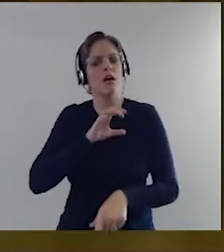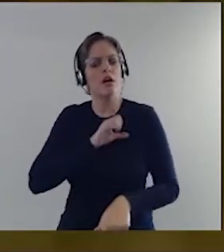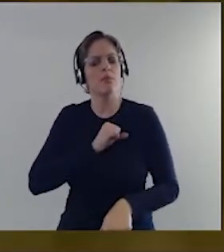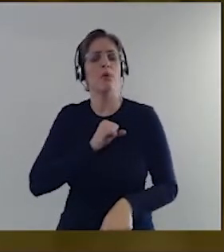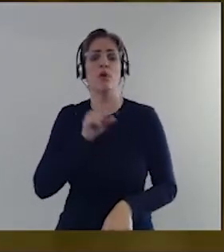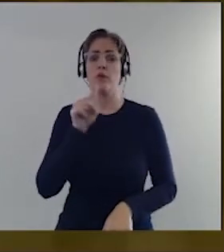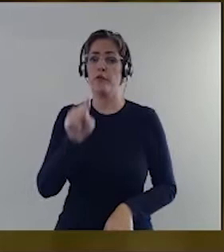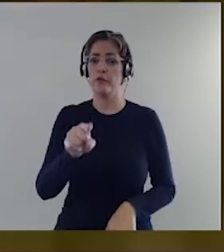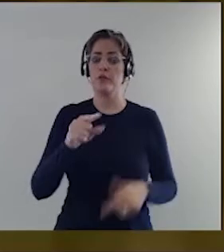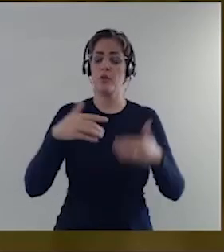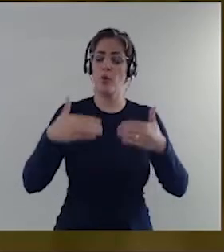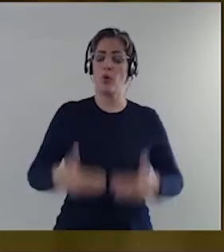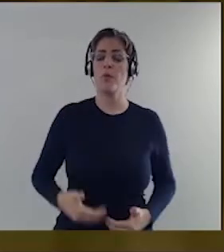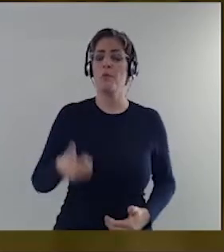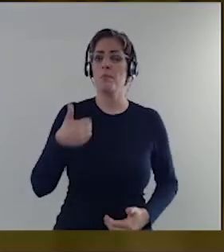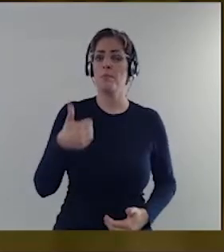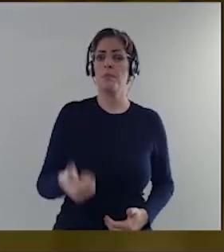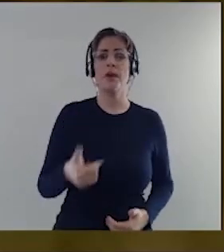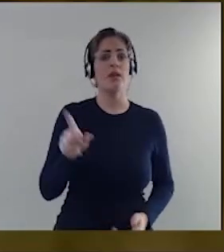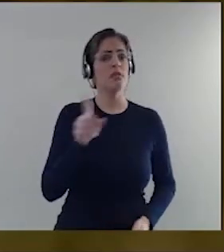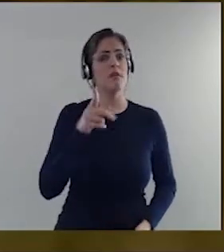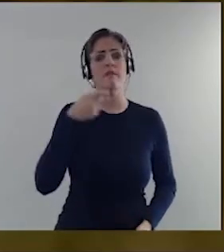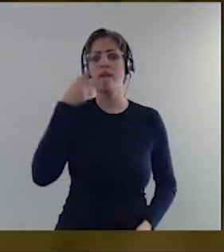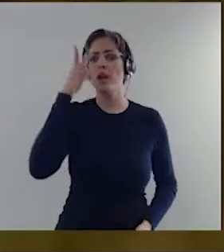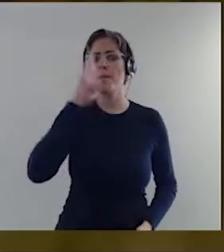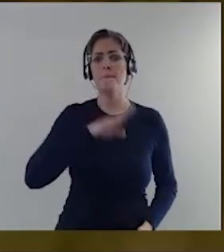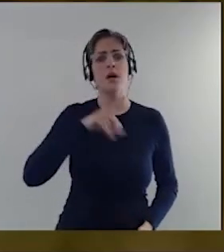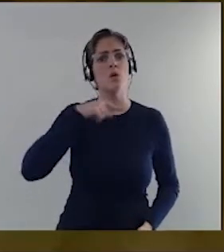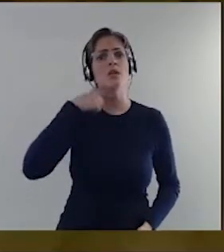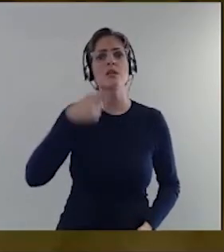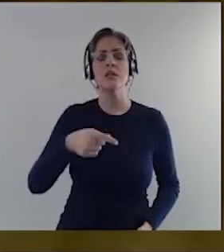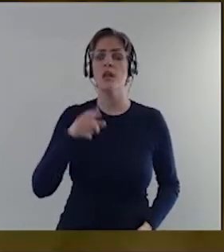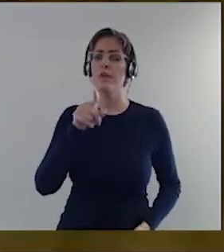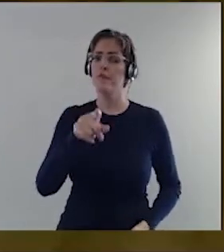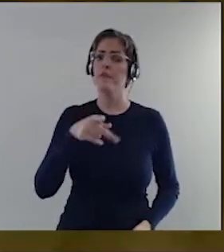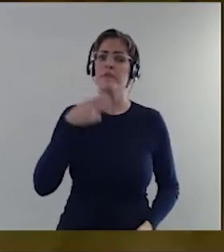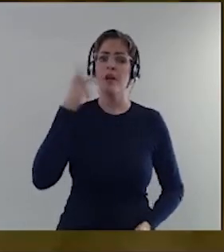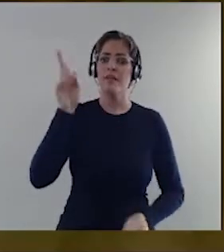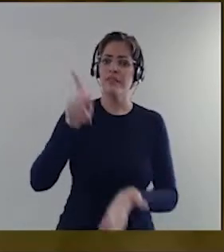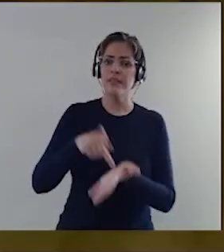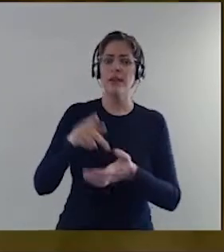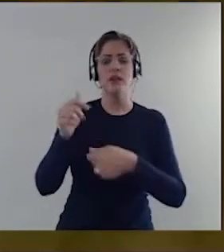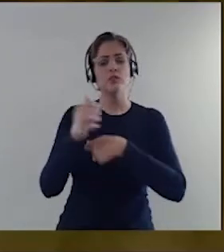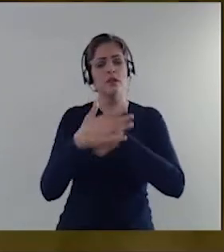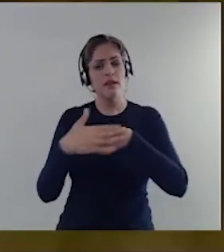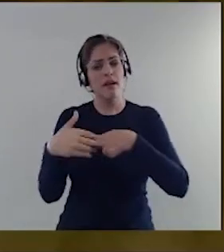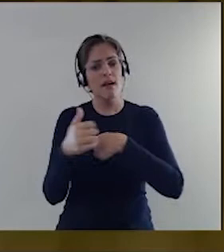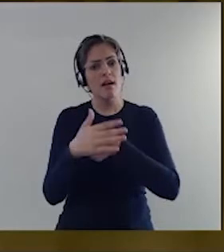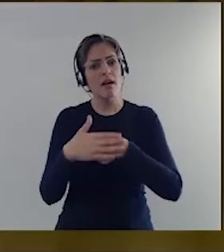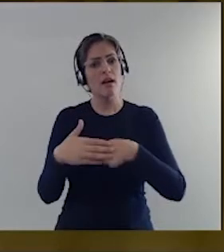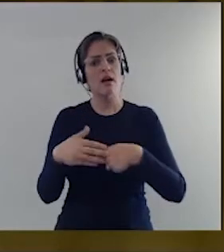Comporte-se adequadamente, não fale mal dos outros, fale a verdade carinhosamente, discipline com